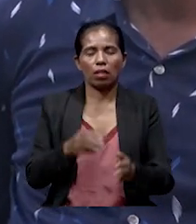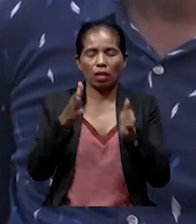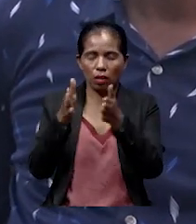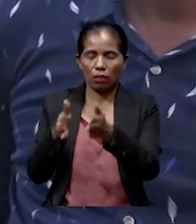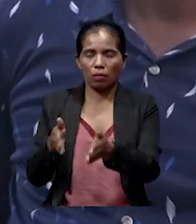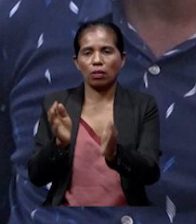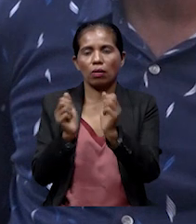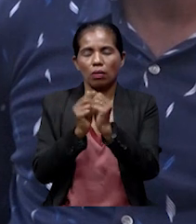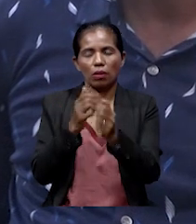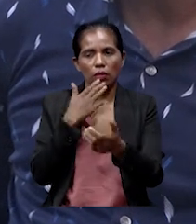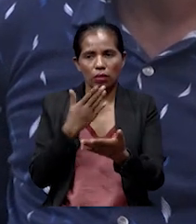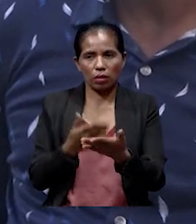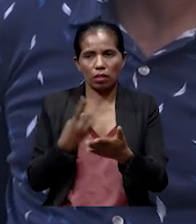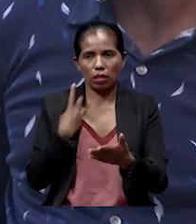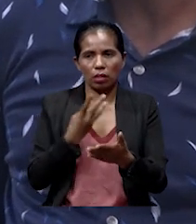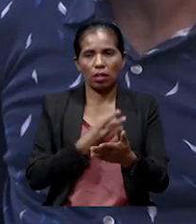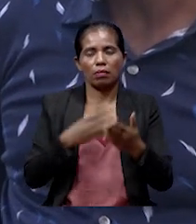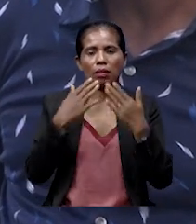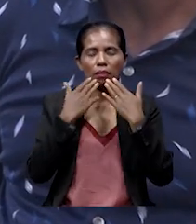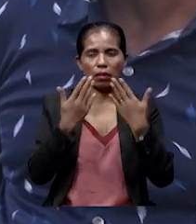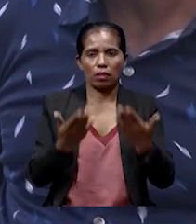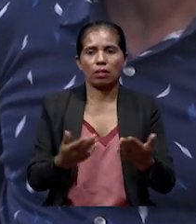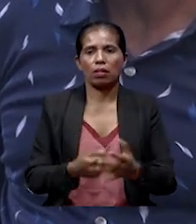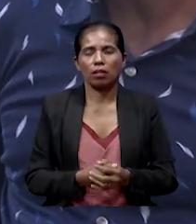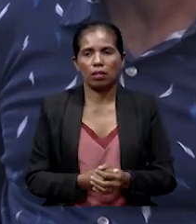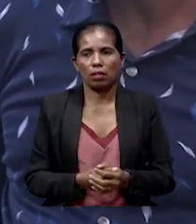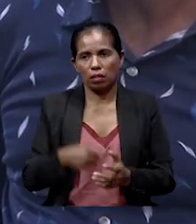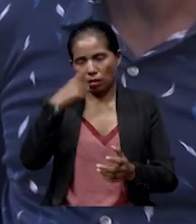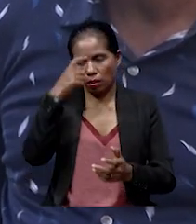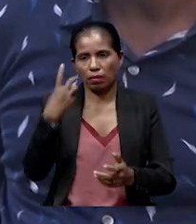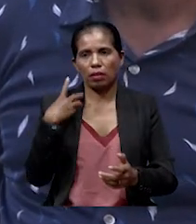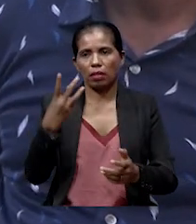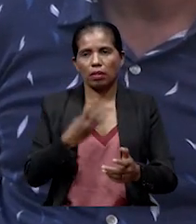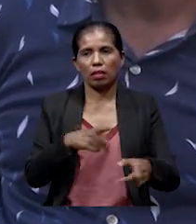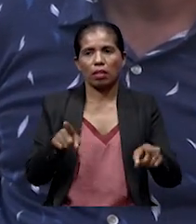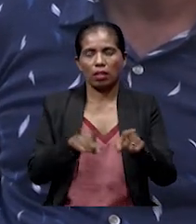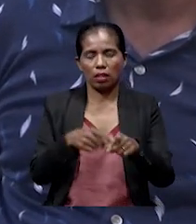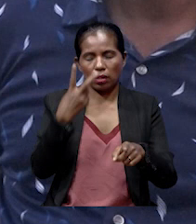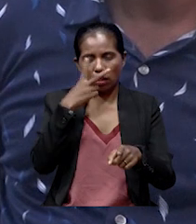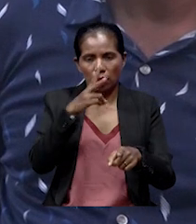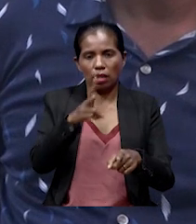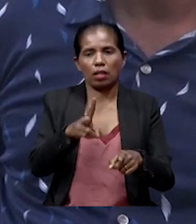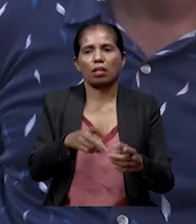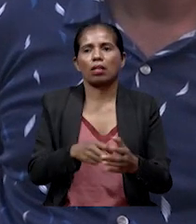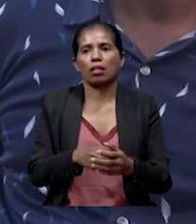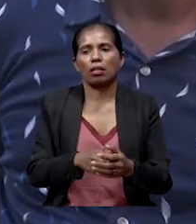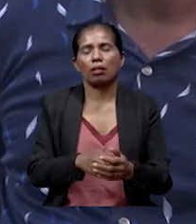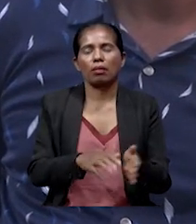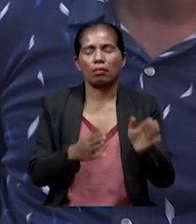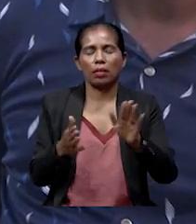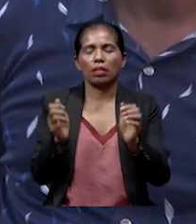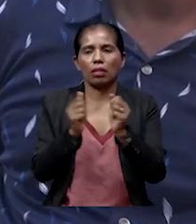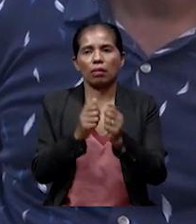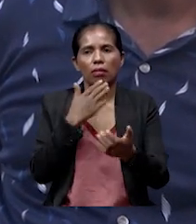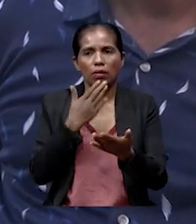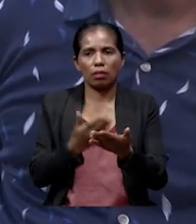Maka ami agradece kata ohin itas sai sasin o toto kata mate o digno